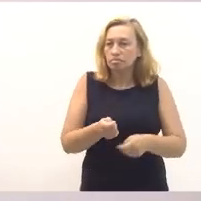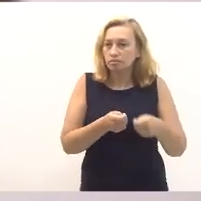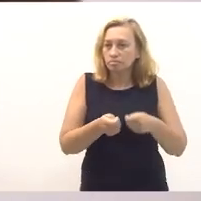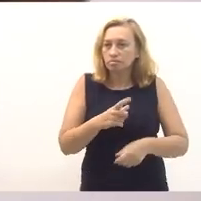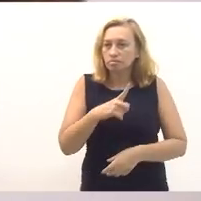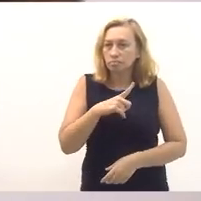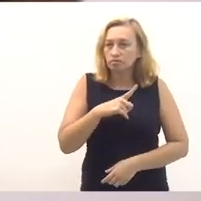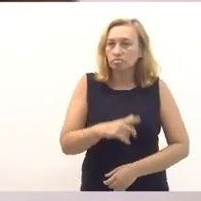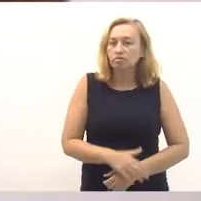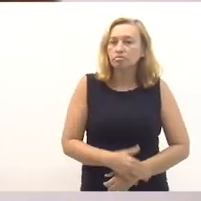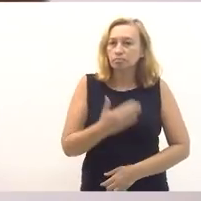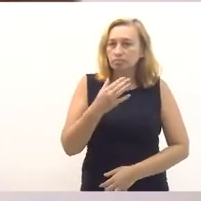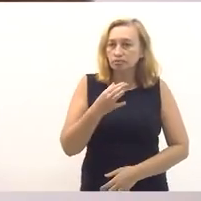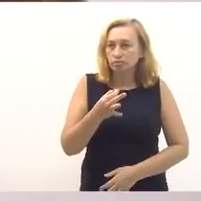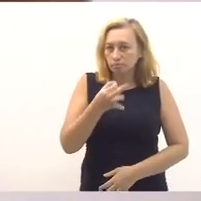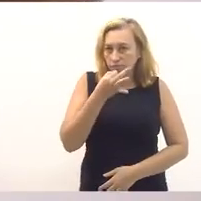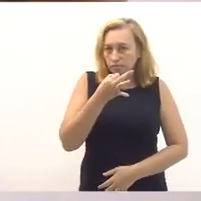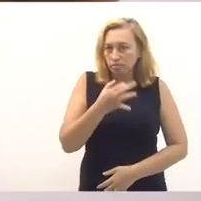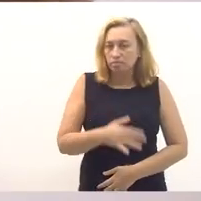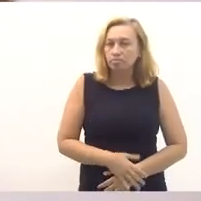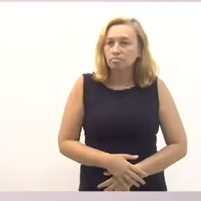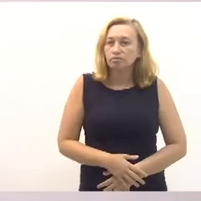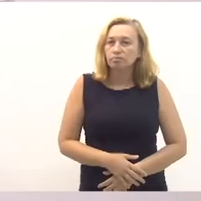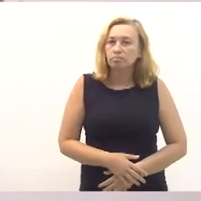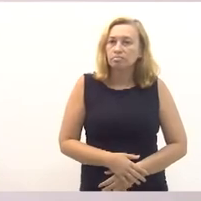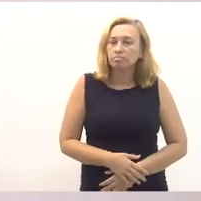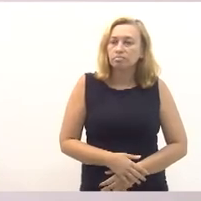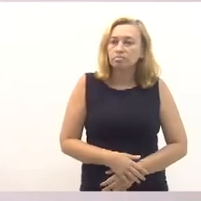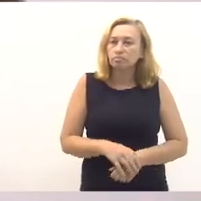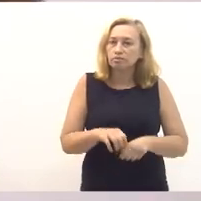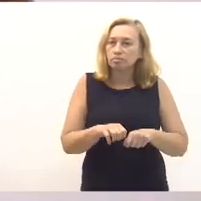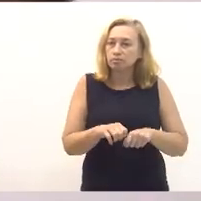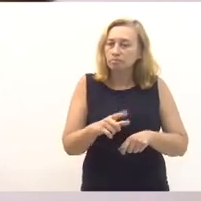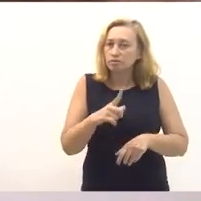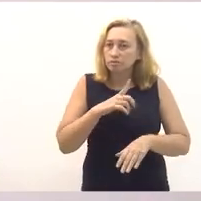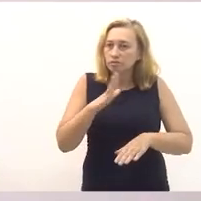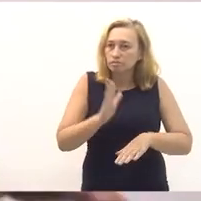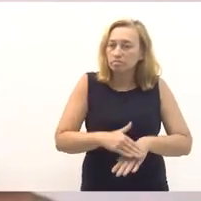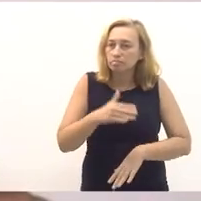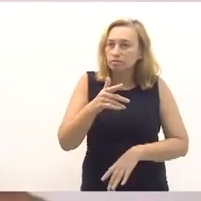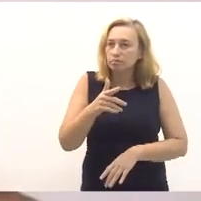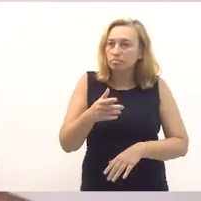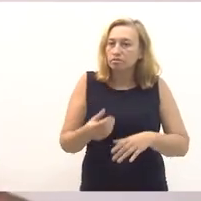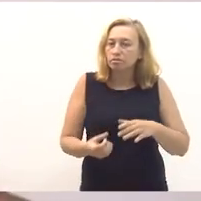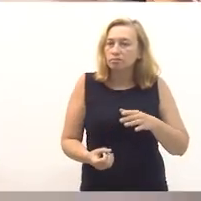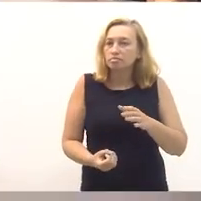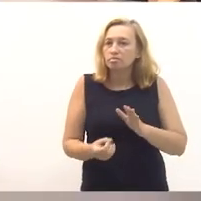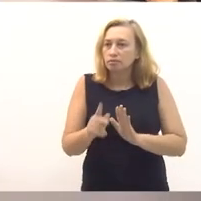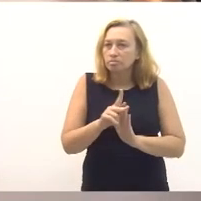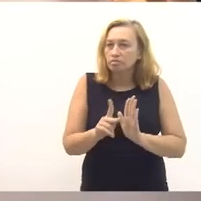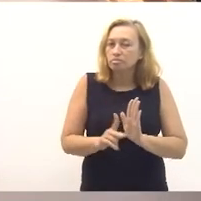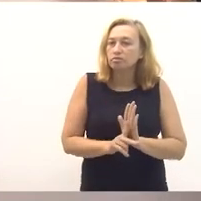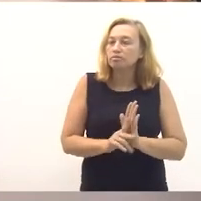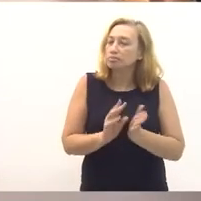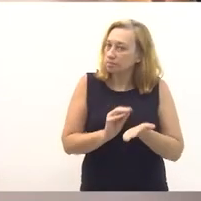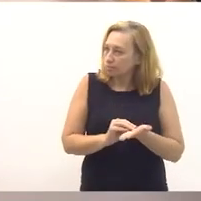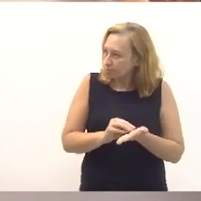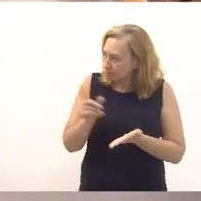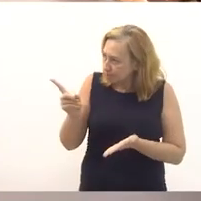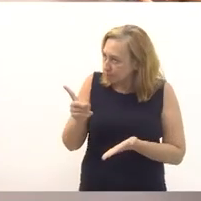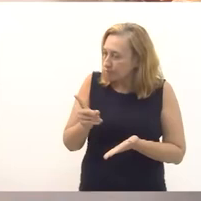uma sugestão eu acho que temos que ampliar mais um projeto tava faltando e